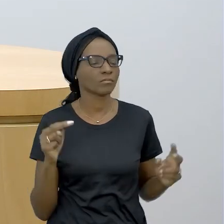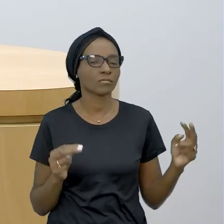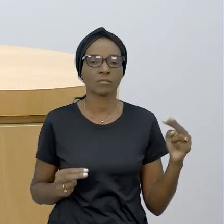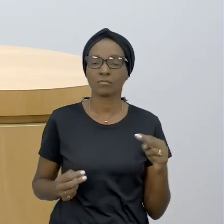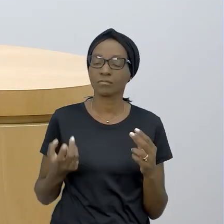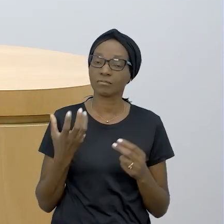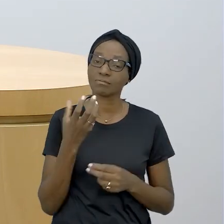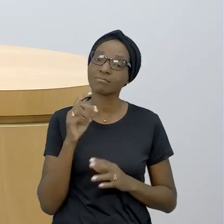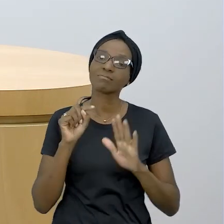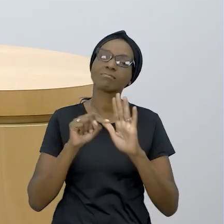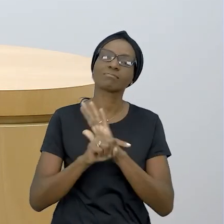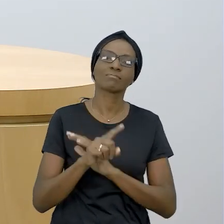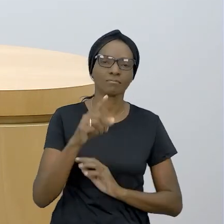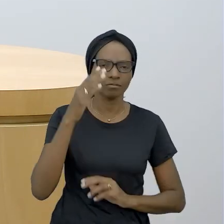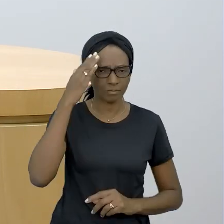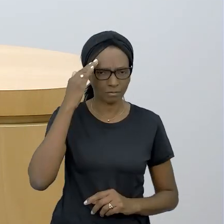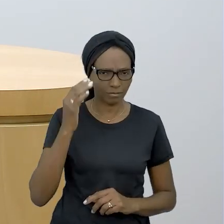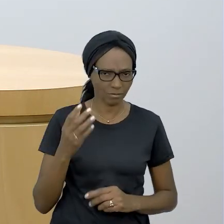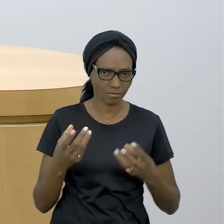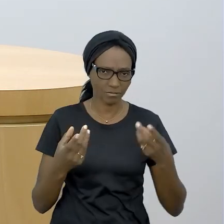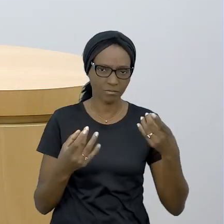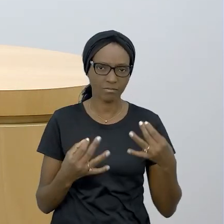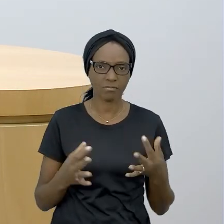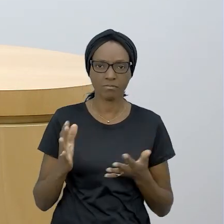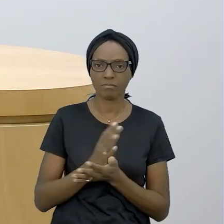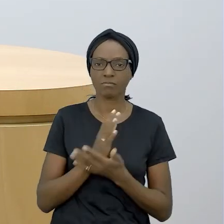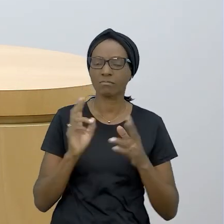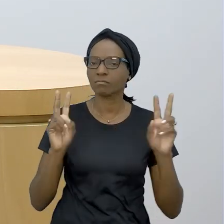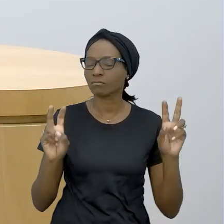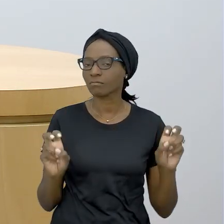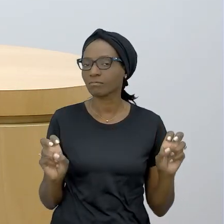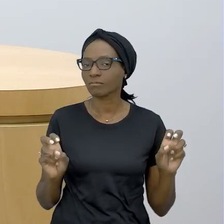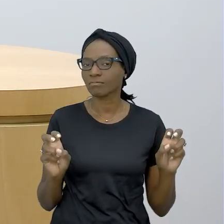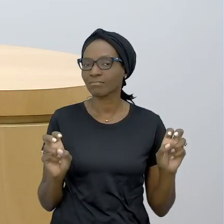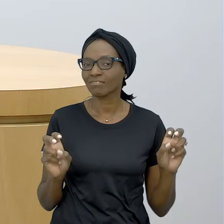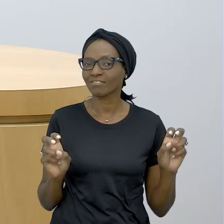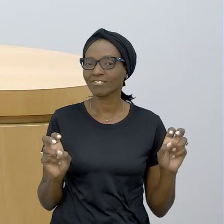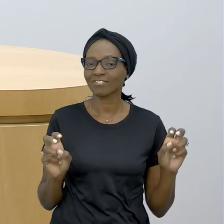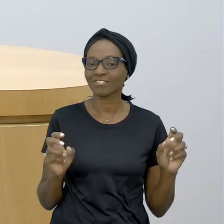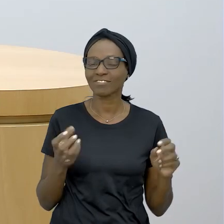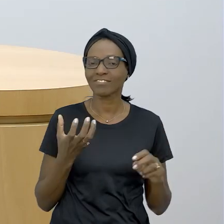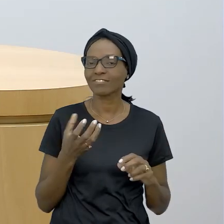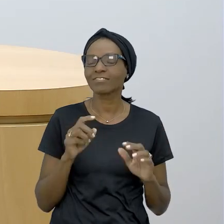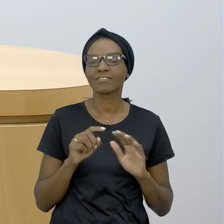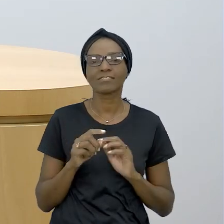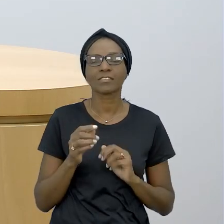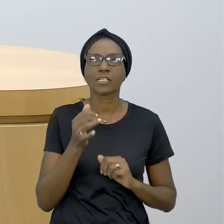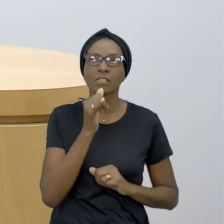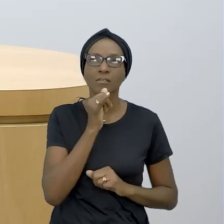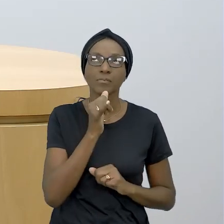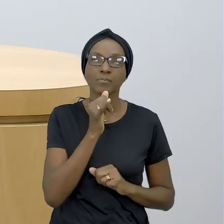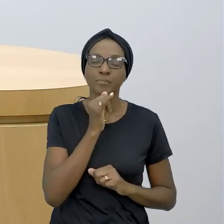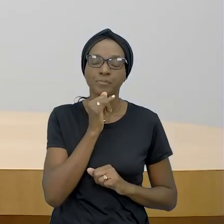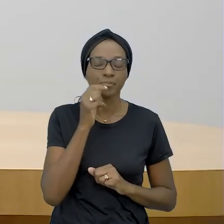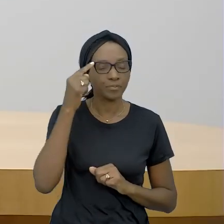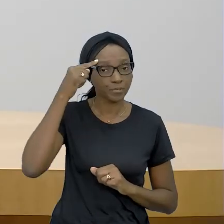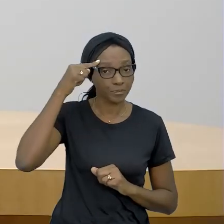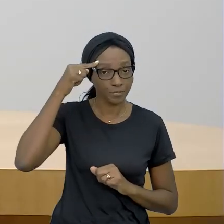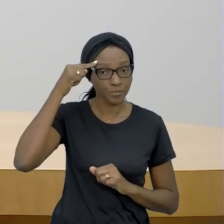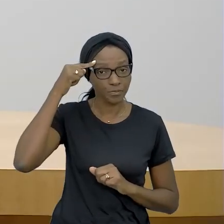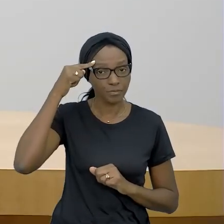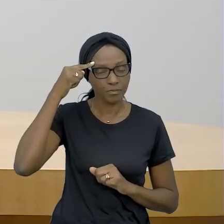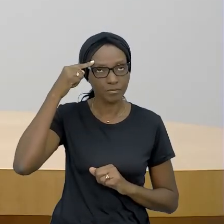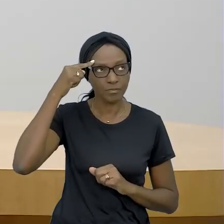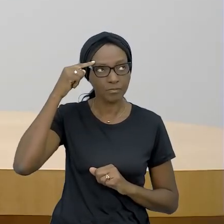queria perguntar se vocês saberiam citar alguns deles. Né? Então, a gente pode, por exemplo, pensar aqui o que